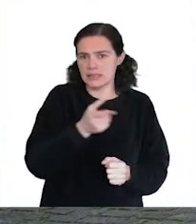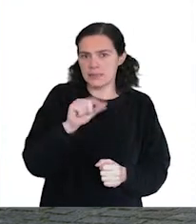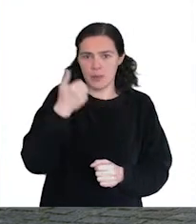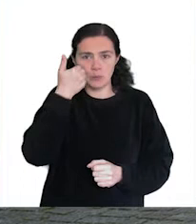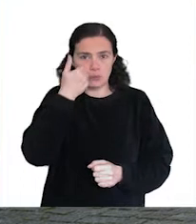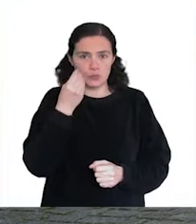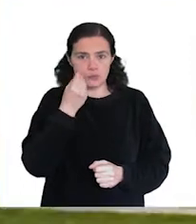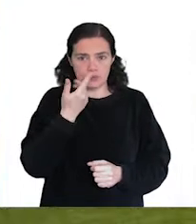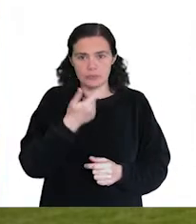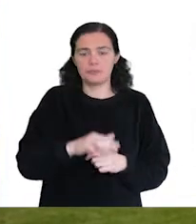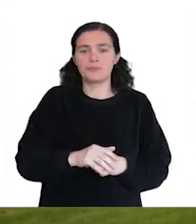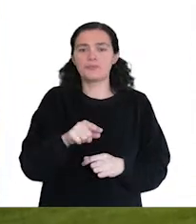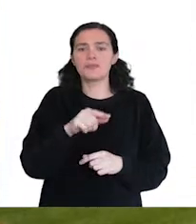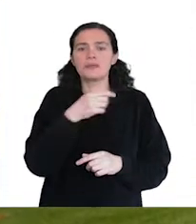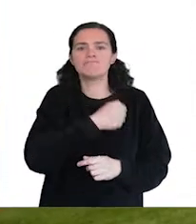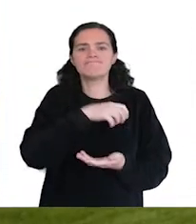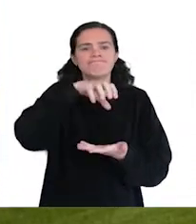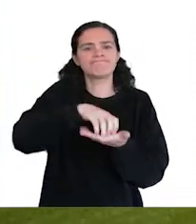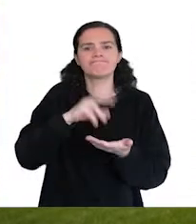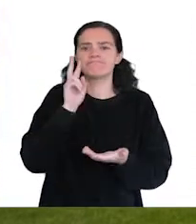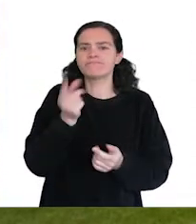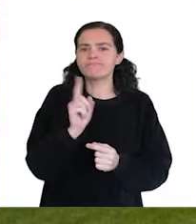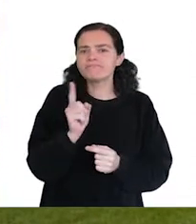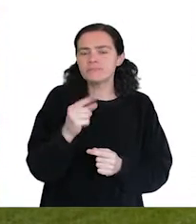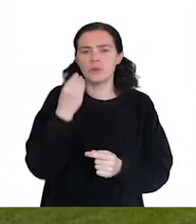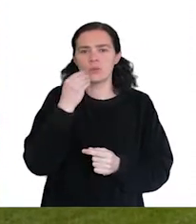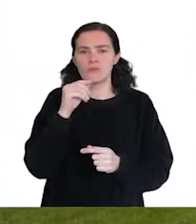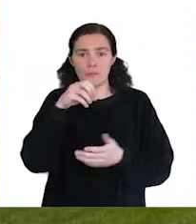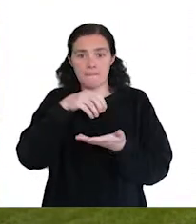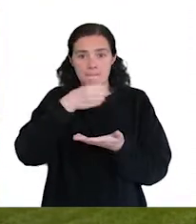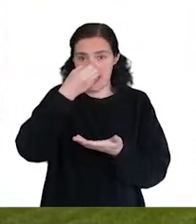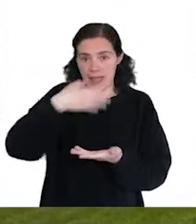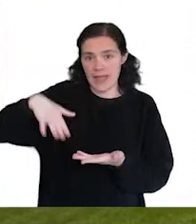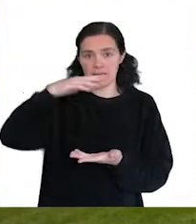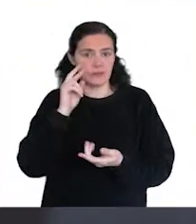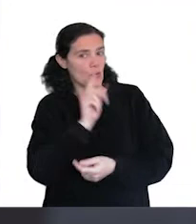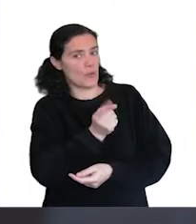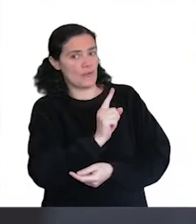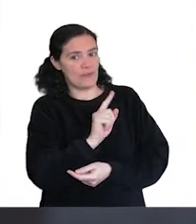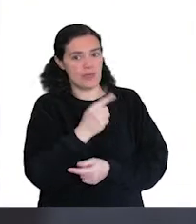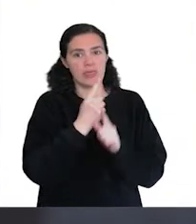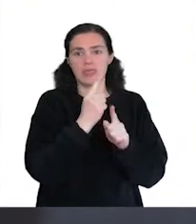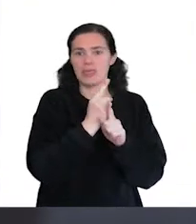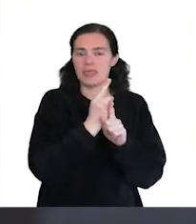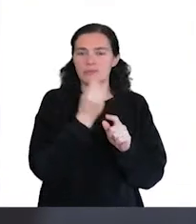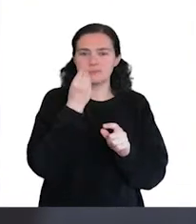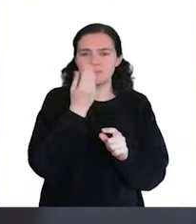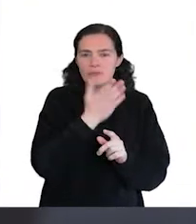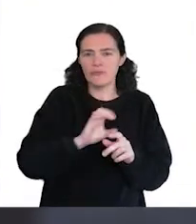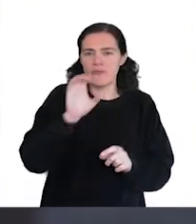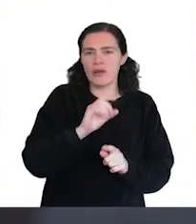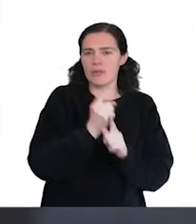casa e desde logo também do museu, faz com que o edifício não seja visível sequer a partir do parque e que preserve, no seu